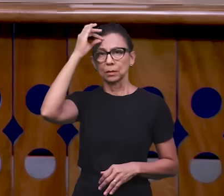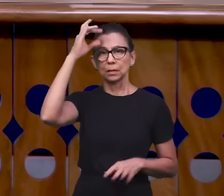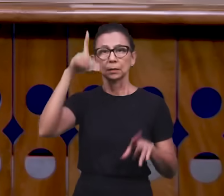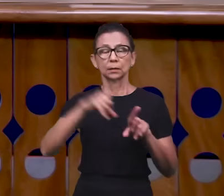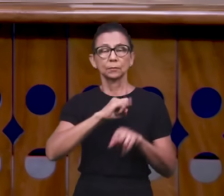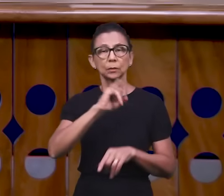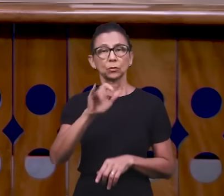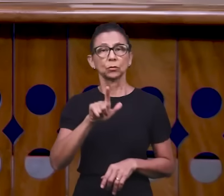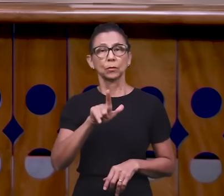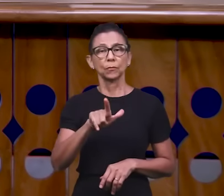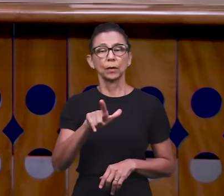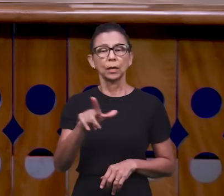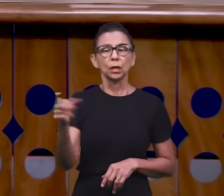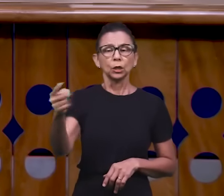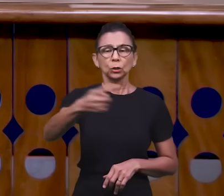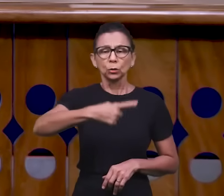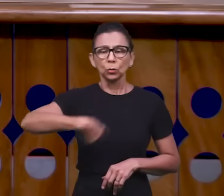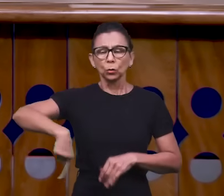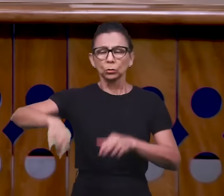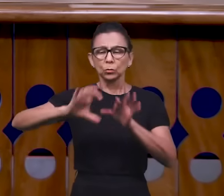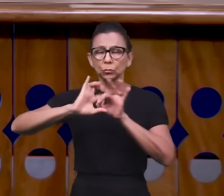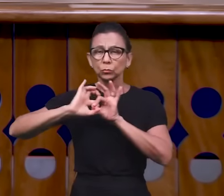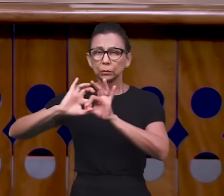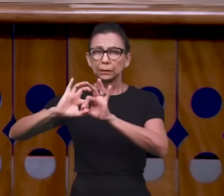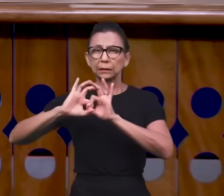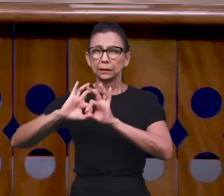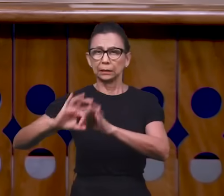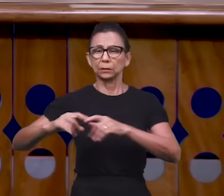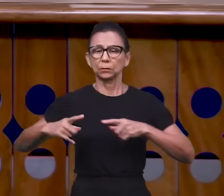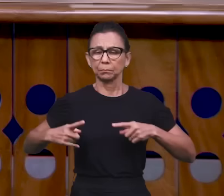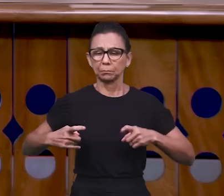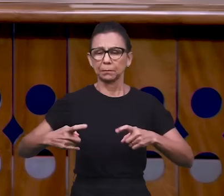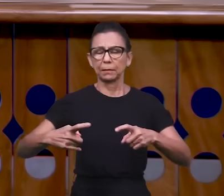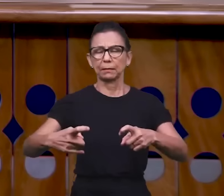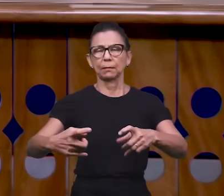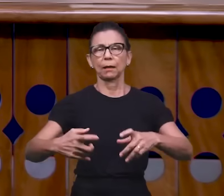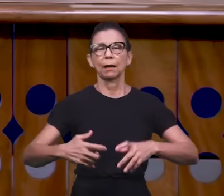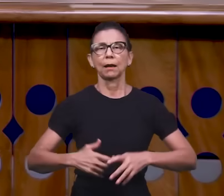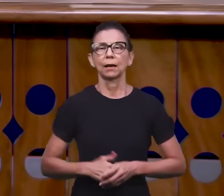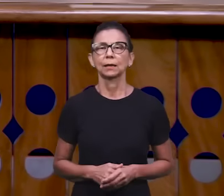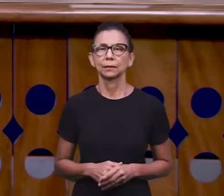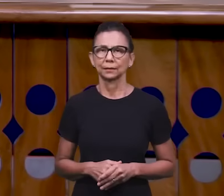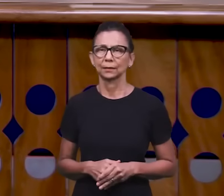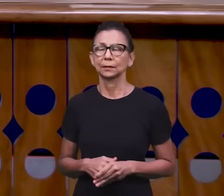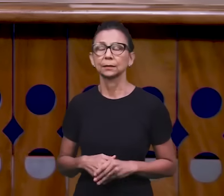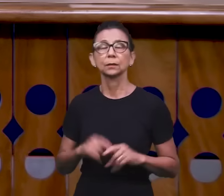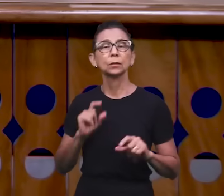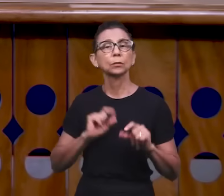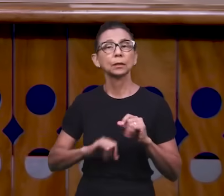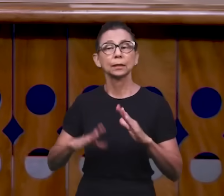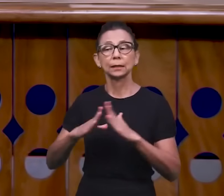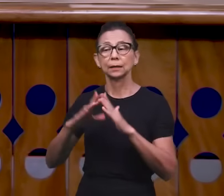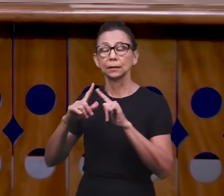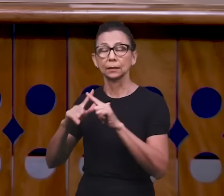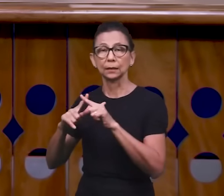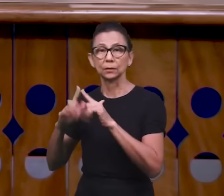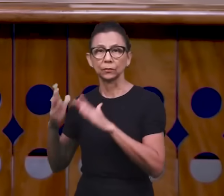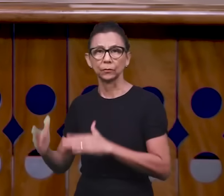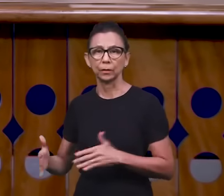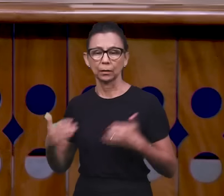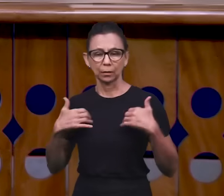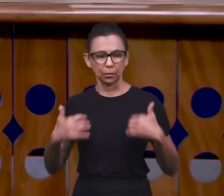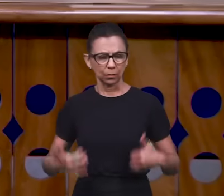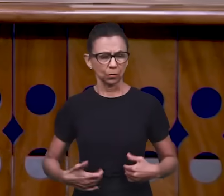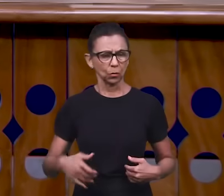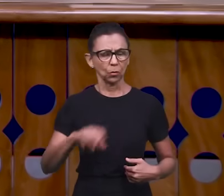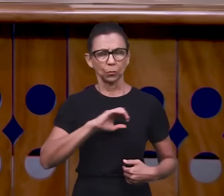Joel, quando ele fala, ajuntai-vos para a peleja. Então ali ajuntar significa o corpo de Cristo, a igreja como corpo